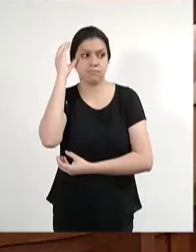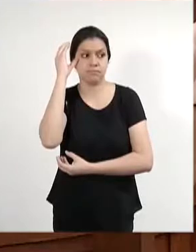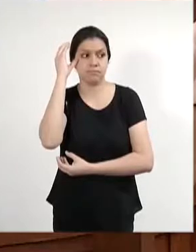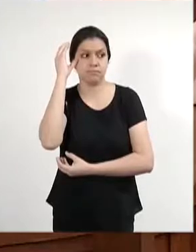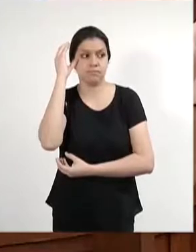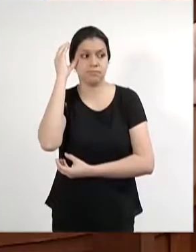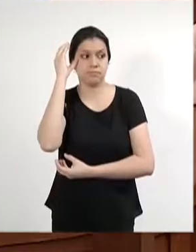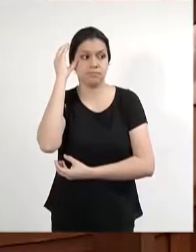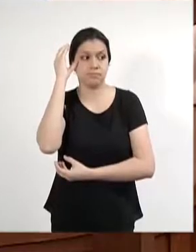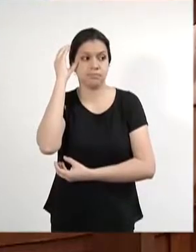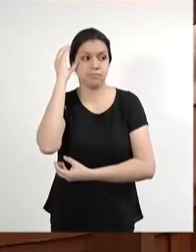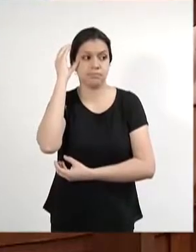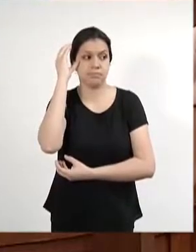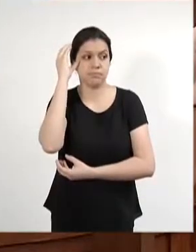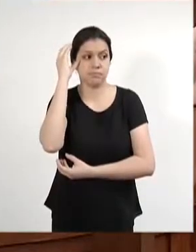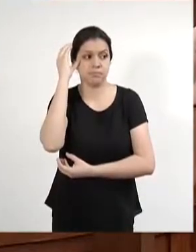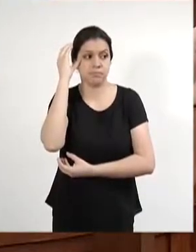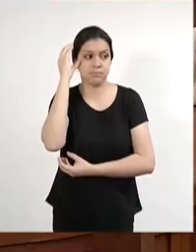por